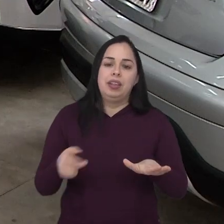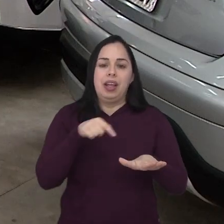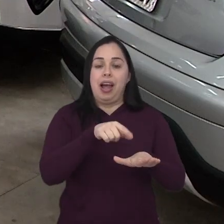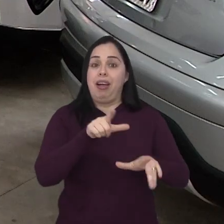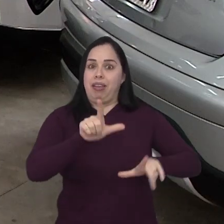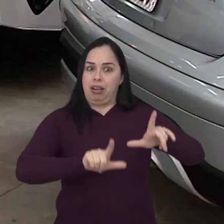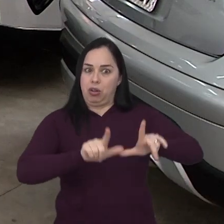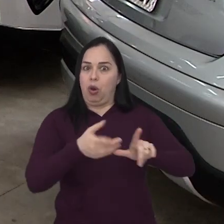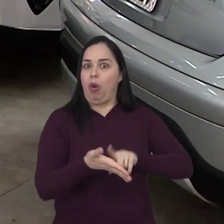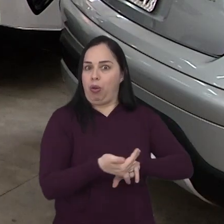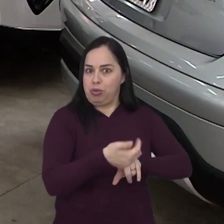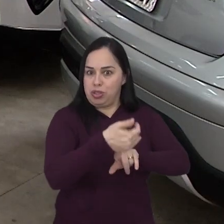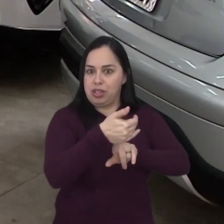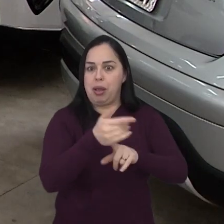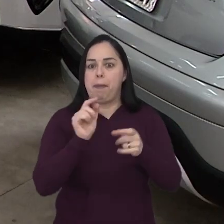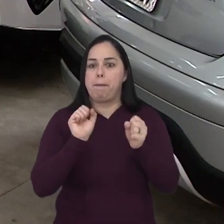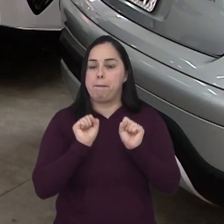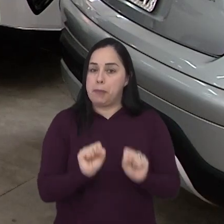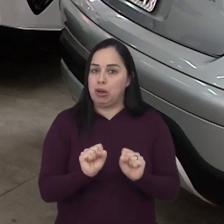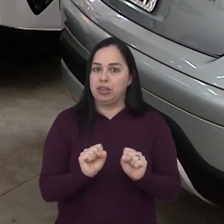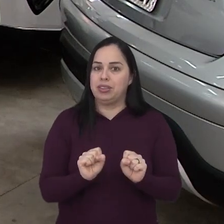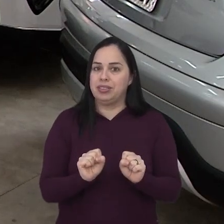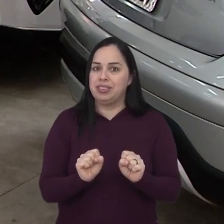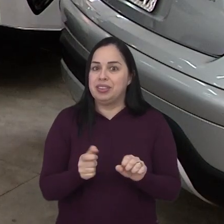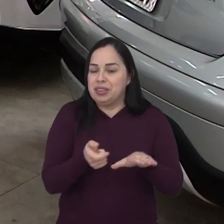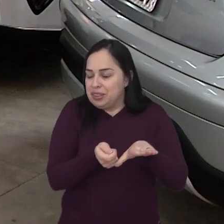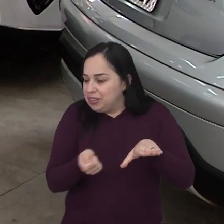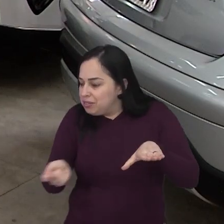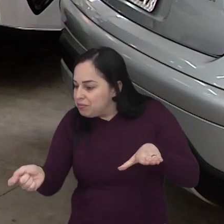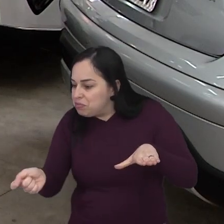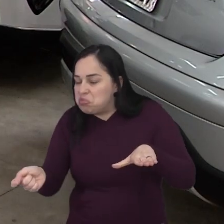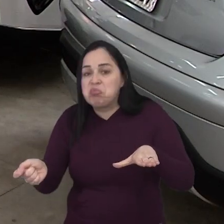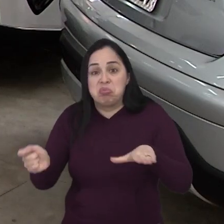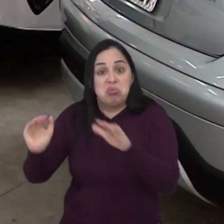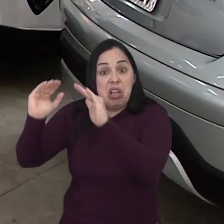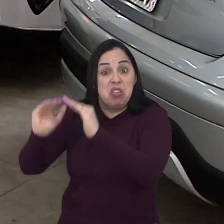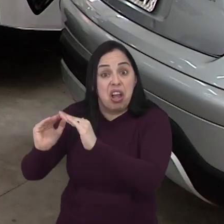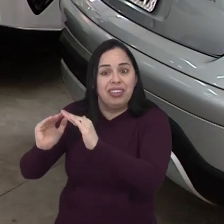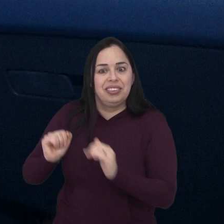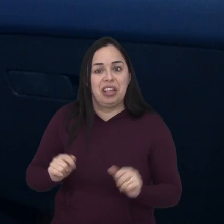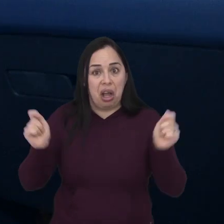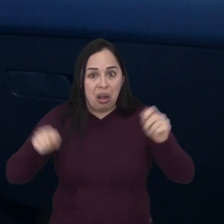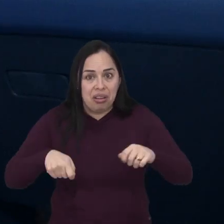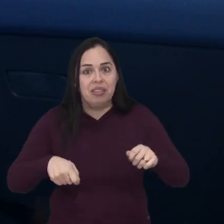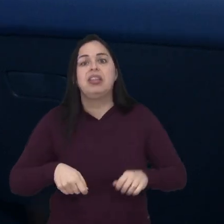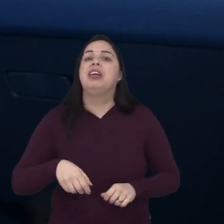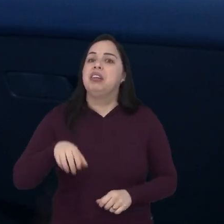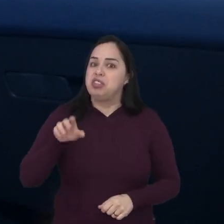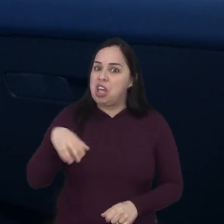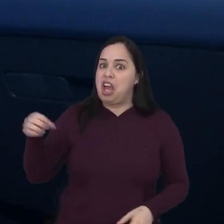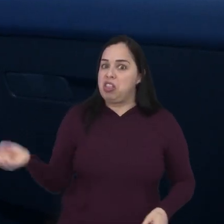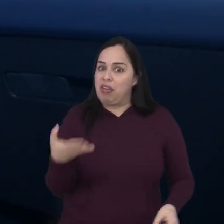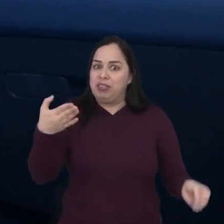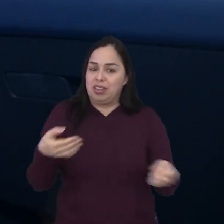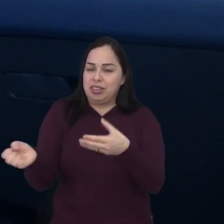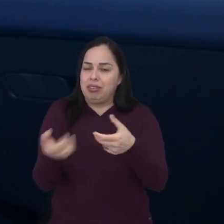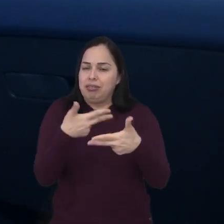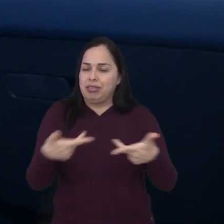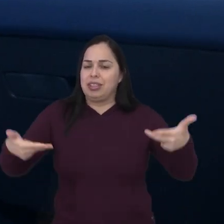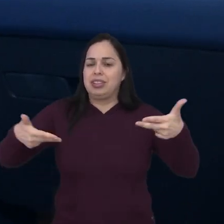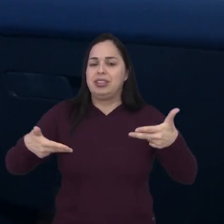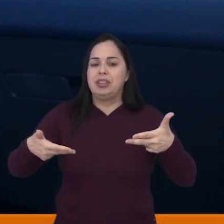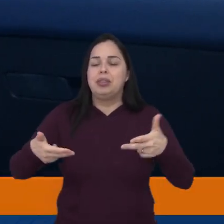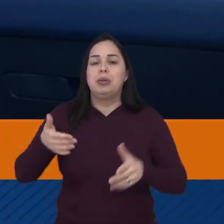que ele oferece no interior, ele pode ser abastecido, ou melhor, carregado, em casa. E é tendência mesmo. Nos